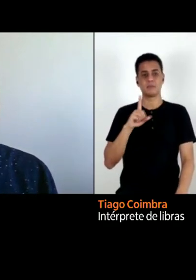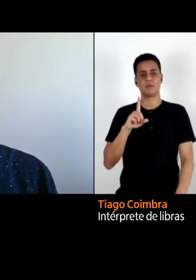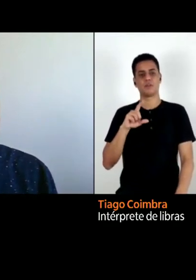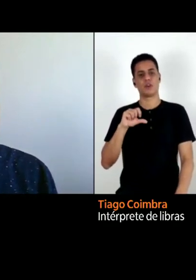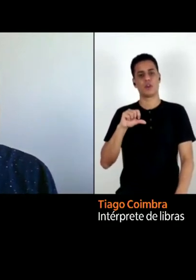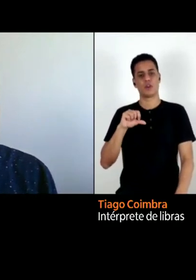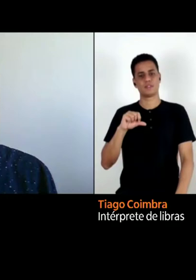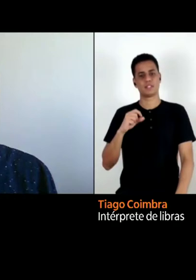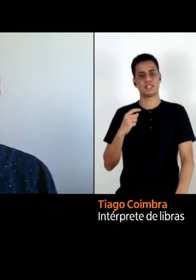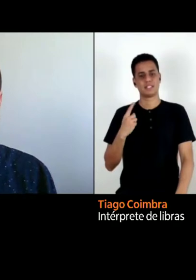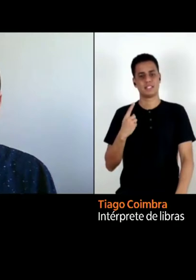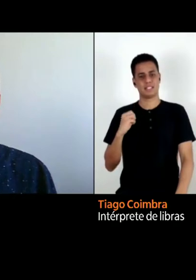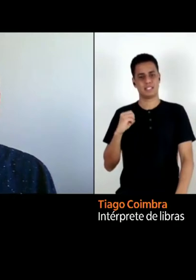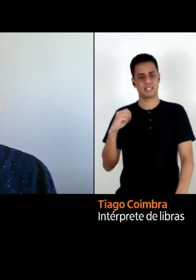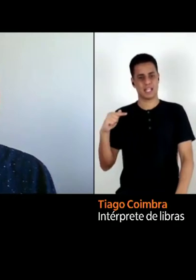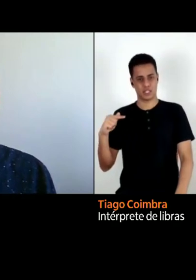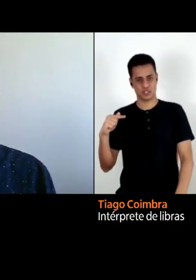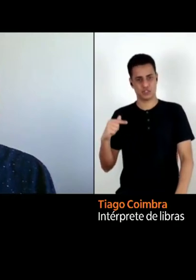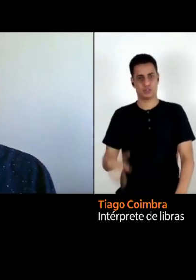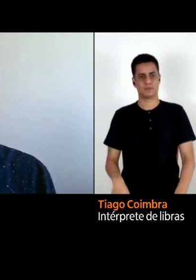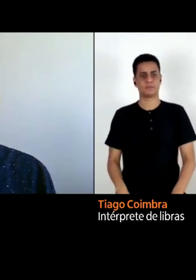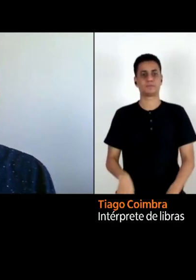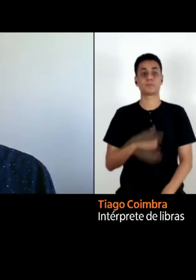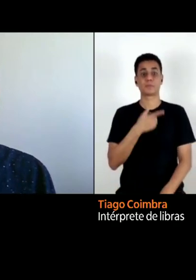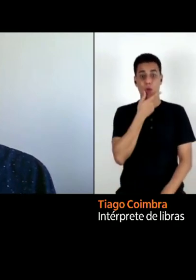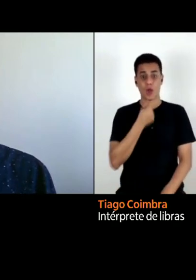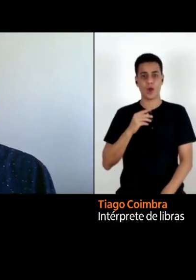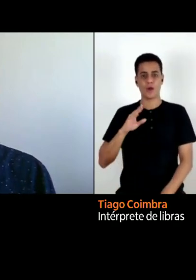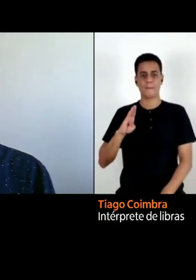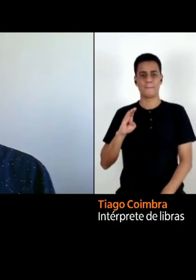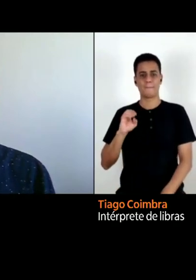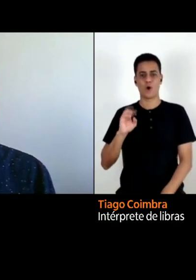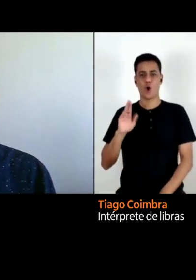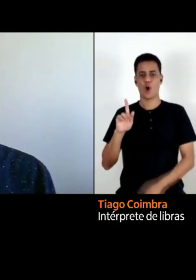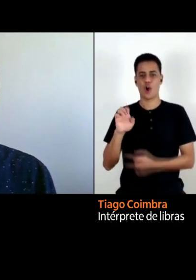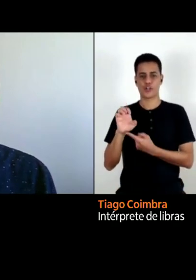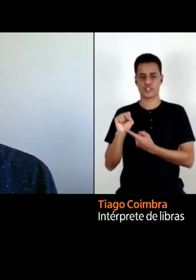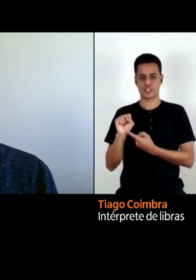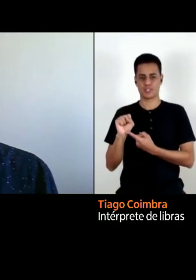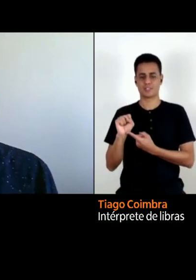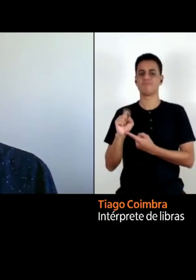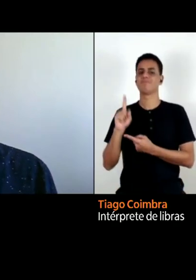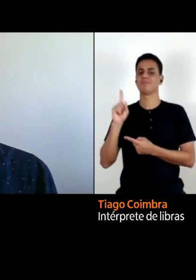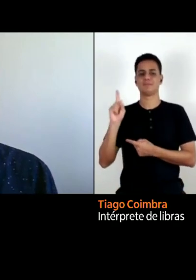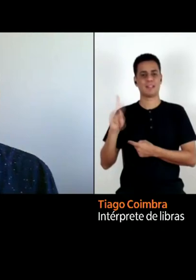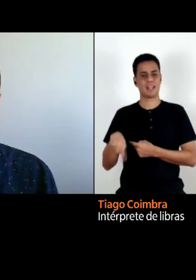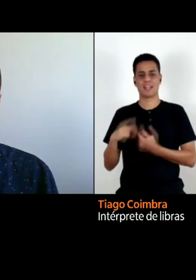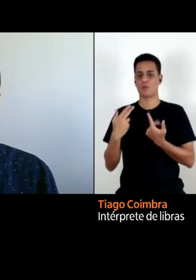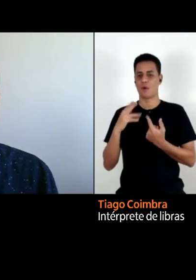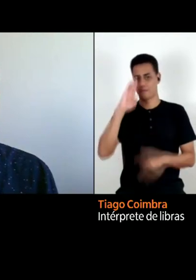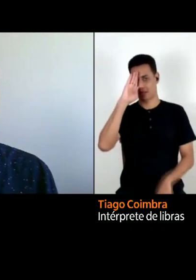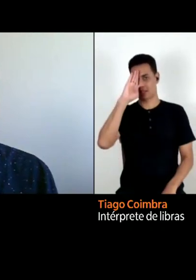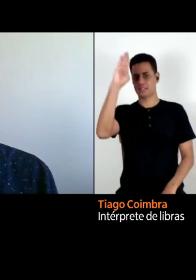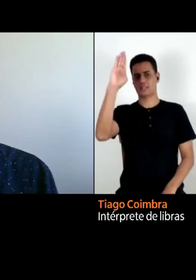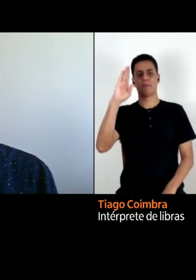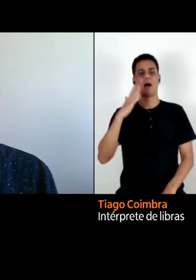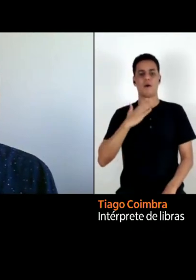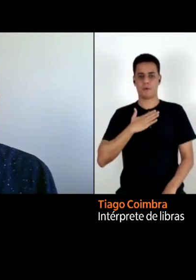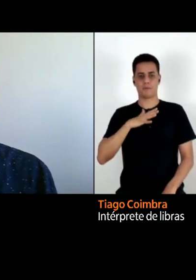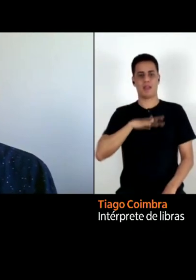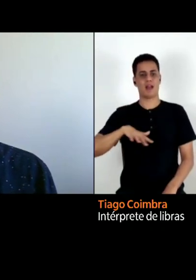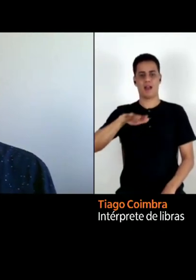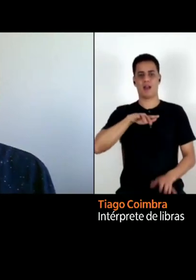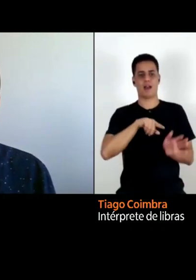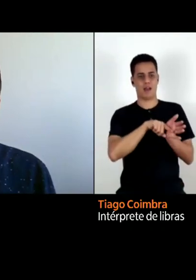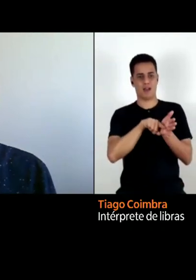Jorge Luiz Borges ocupa um lugar nuclear em minha constelação, ao articular